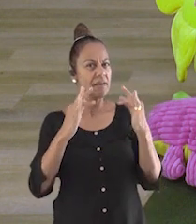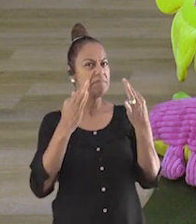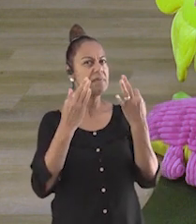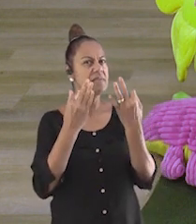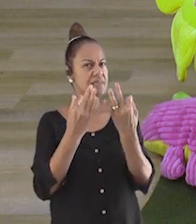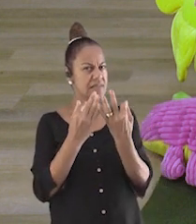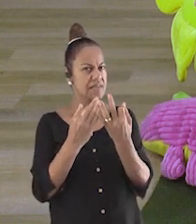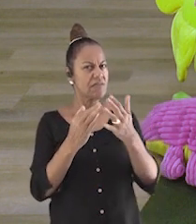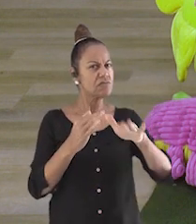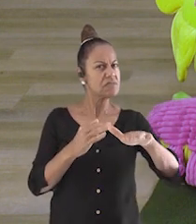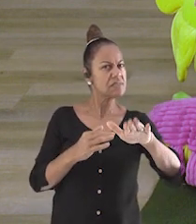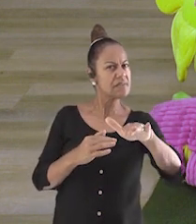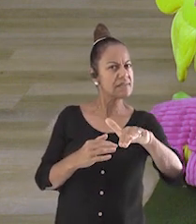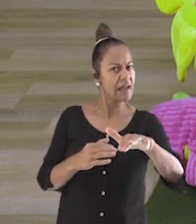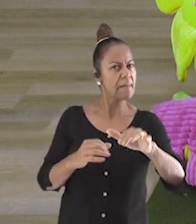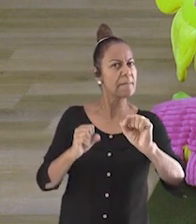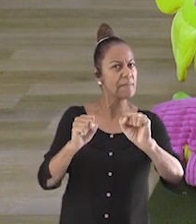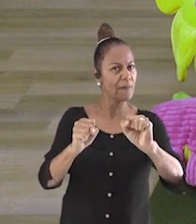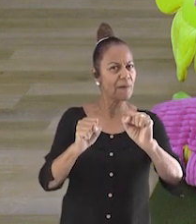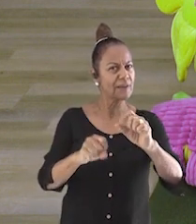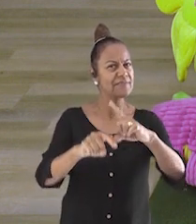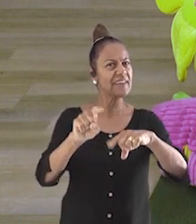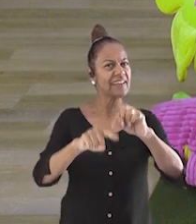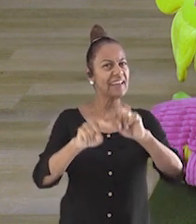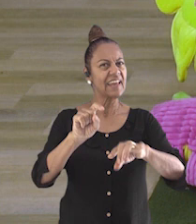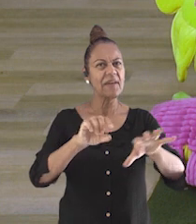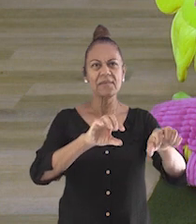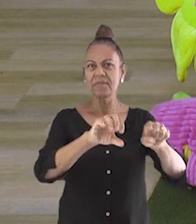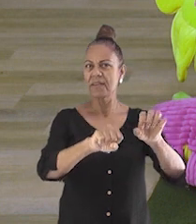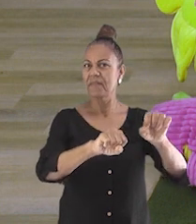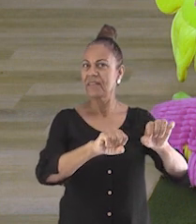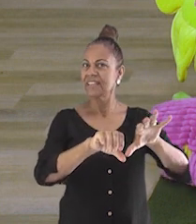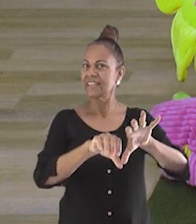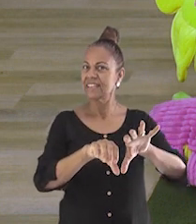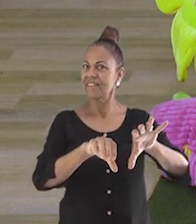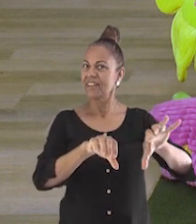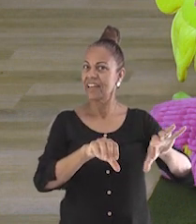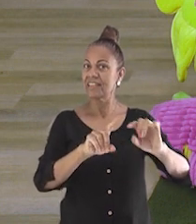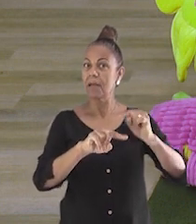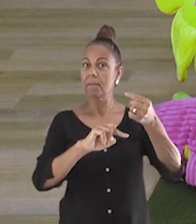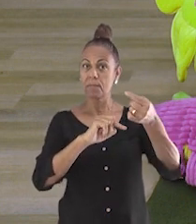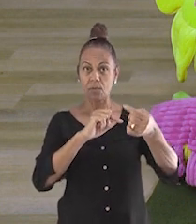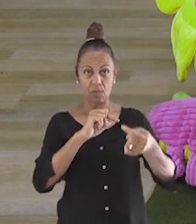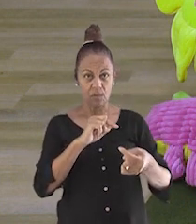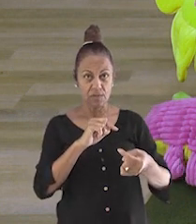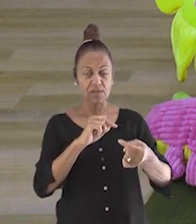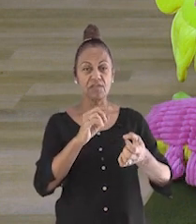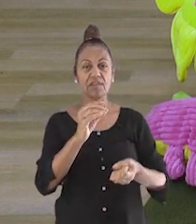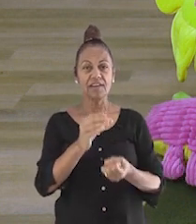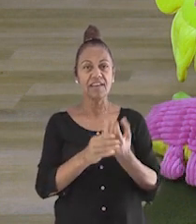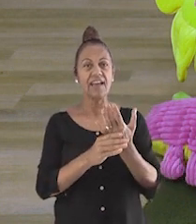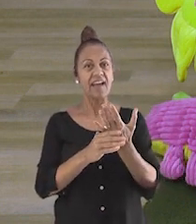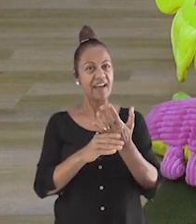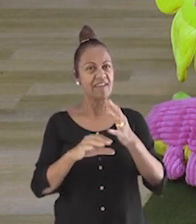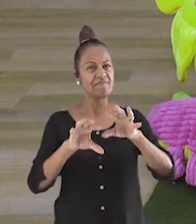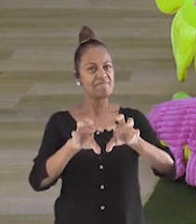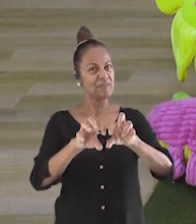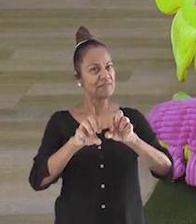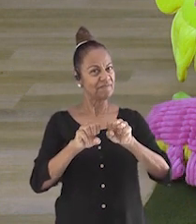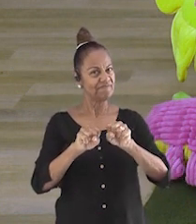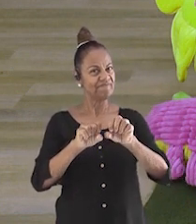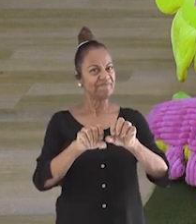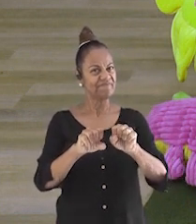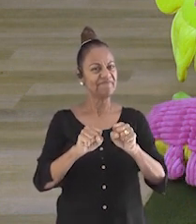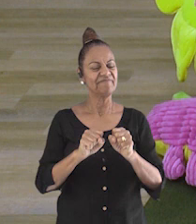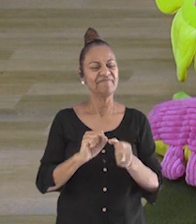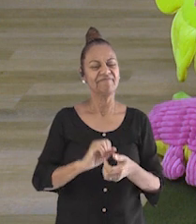borboleta. A família já pode ir separando esse material. Daqui a pouco iremos colocar a